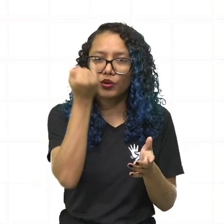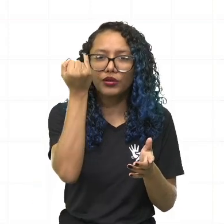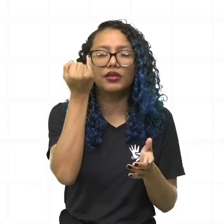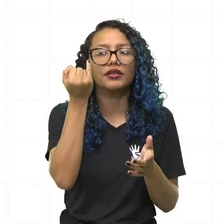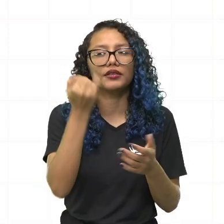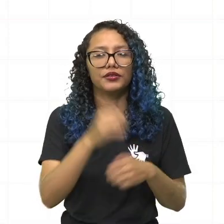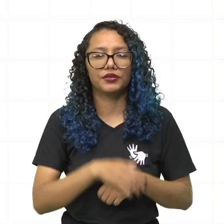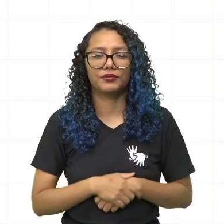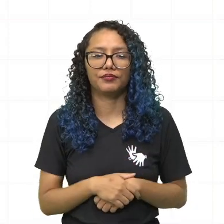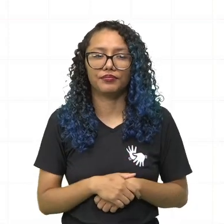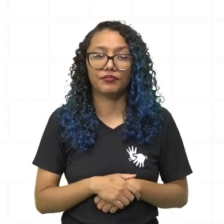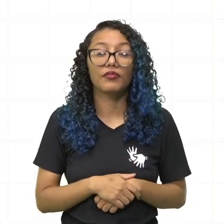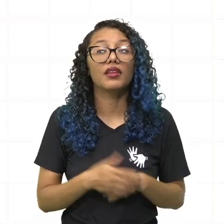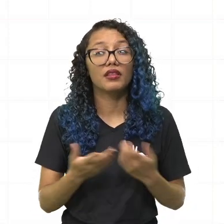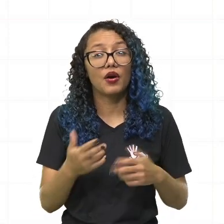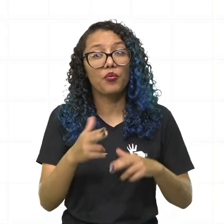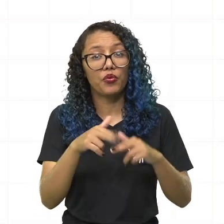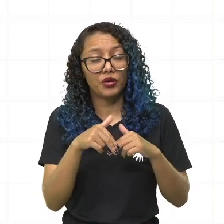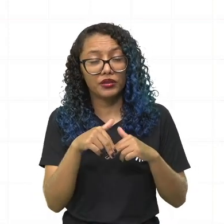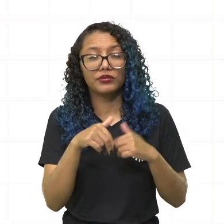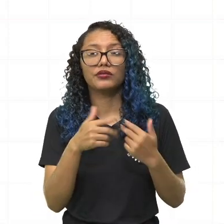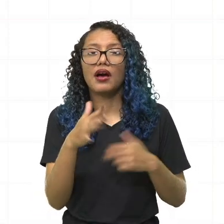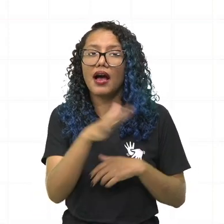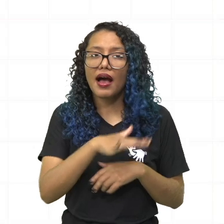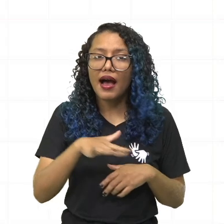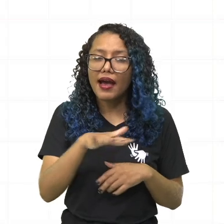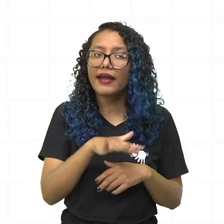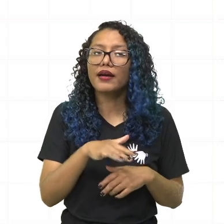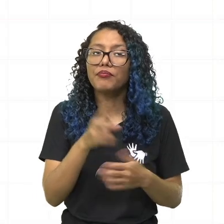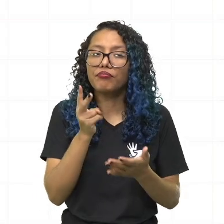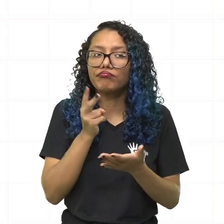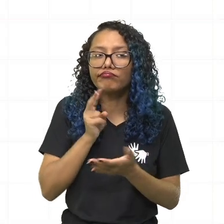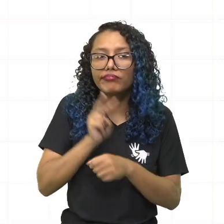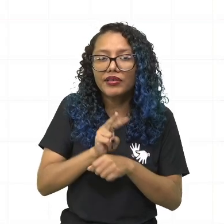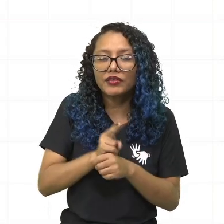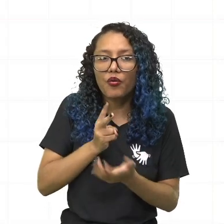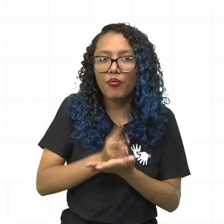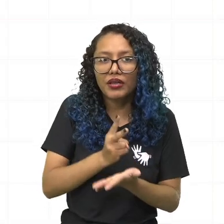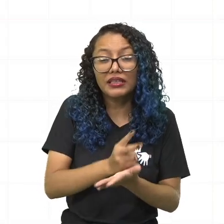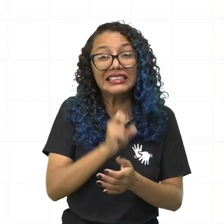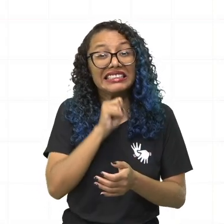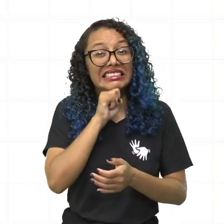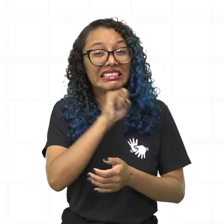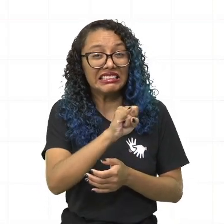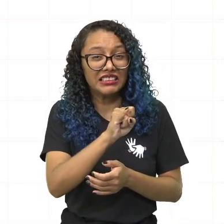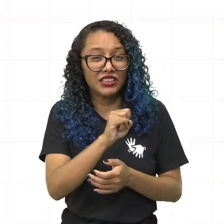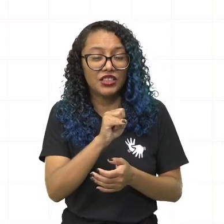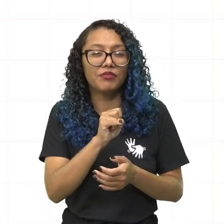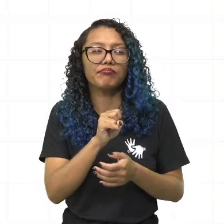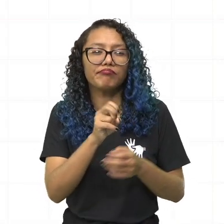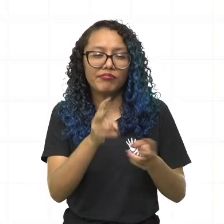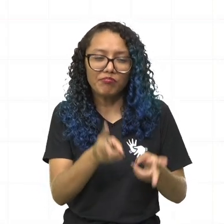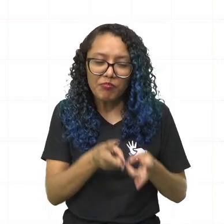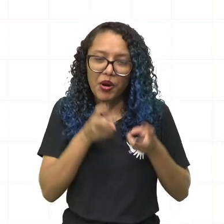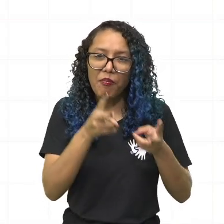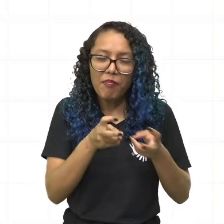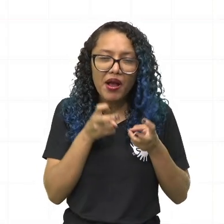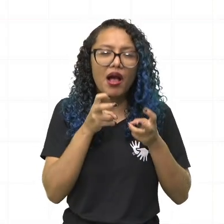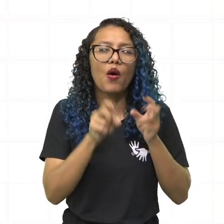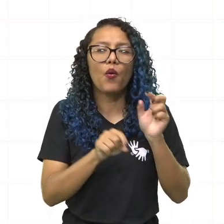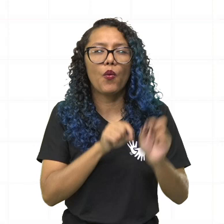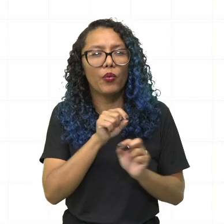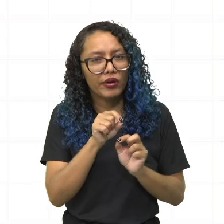uma área, não pode mexer, porque se mexer aqui vai dar problema no meio ambiente, vai dar problema nas espécies vegetais, animais e até